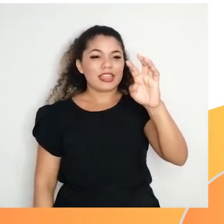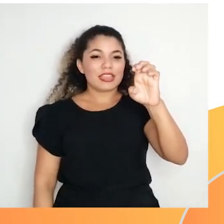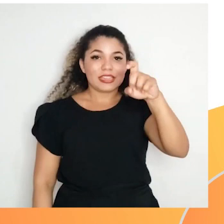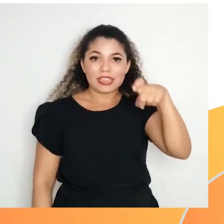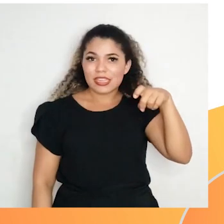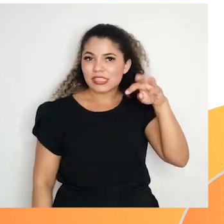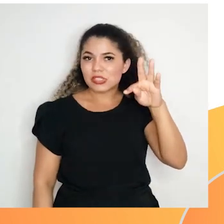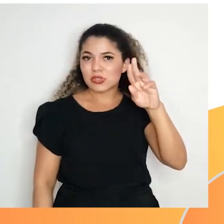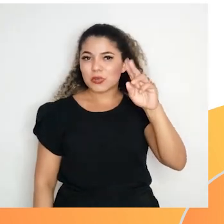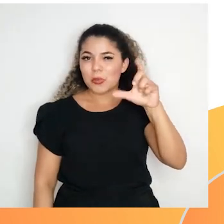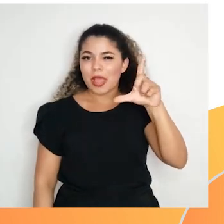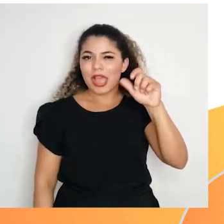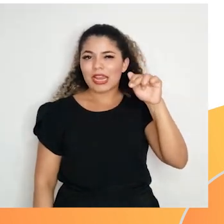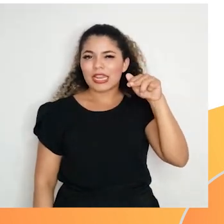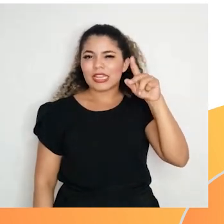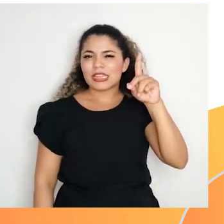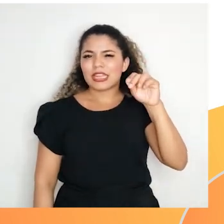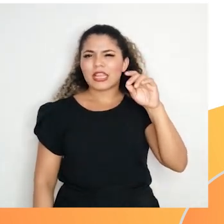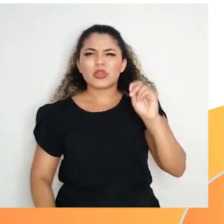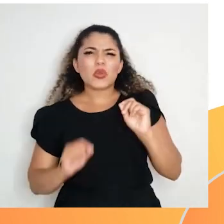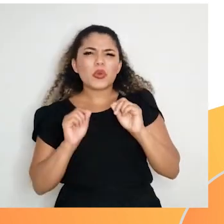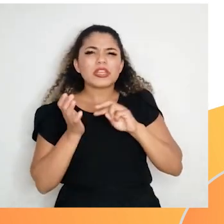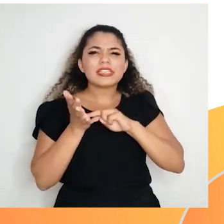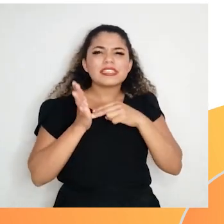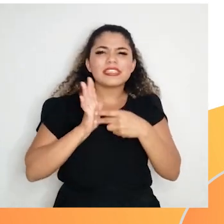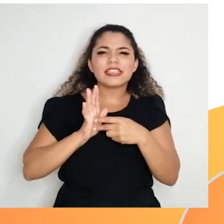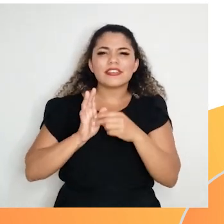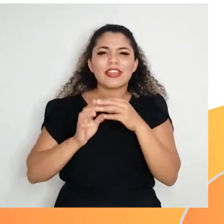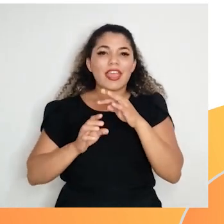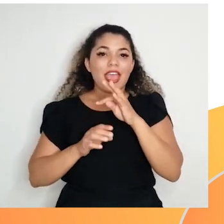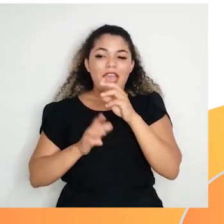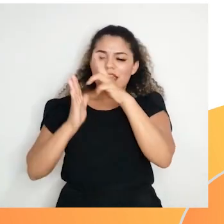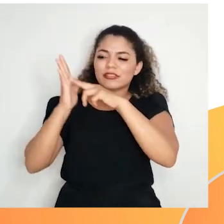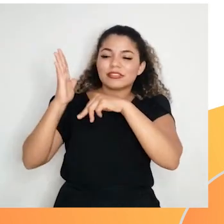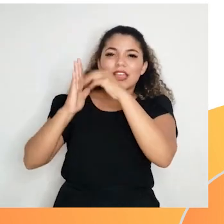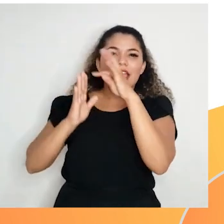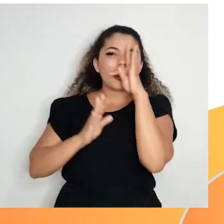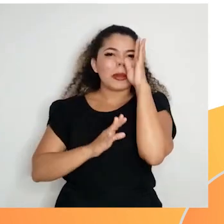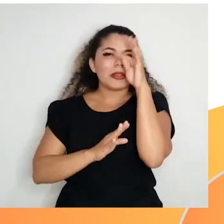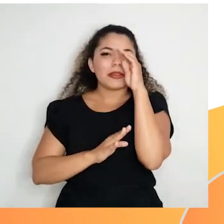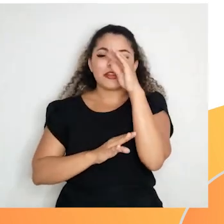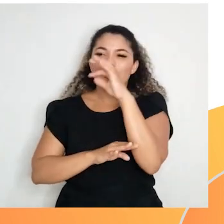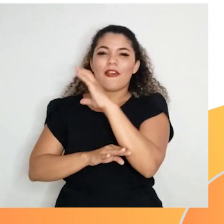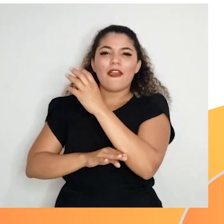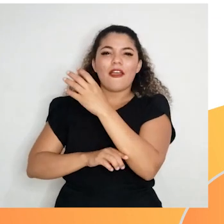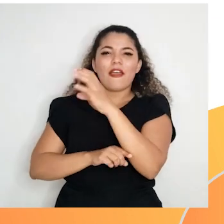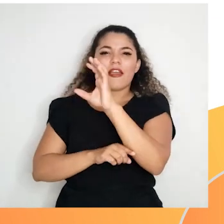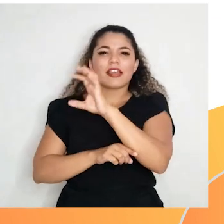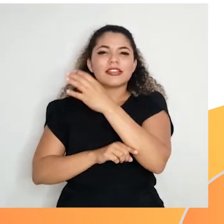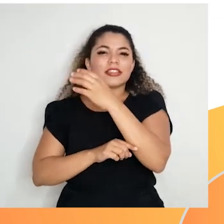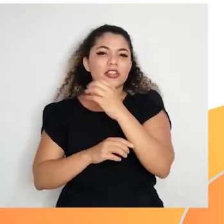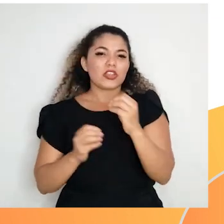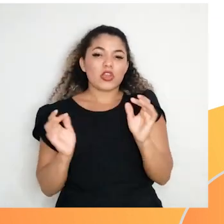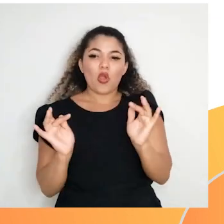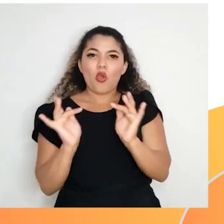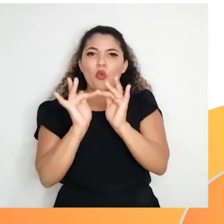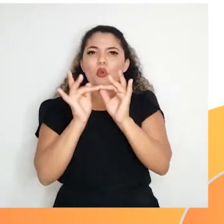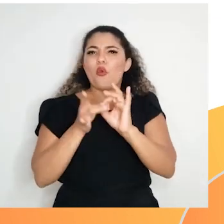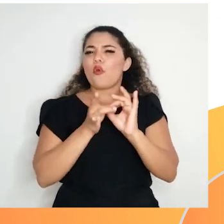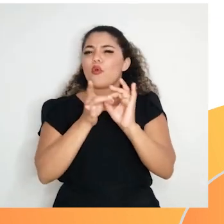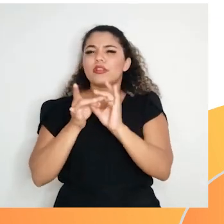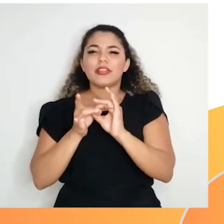intertextualidade e o que a tela Os Girassóis de Van Gogh tem a ver com o poema